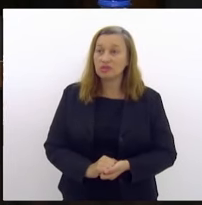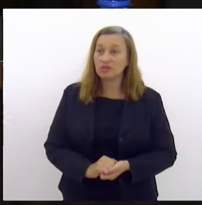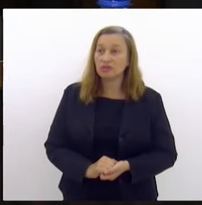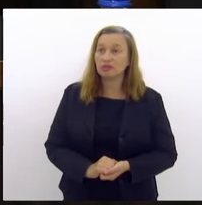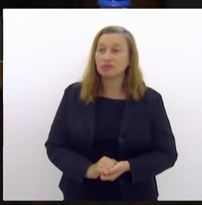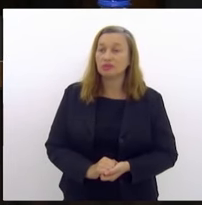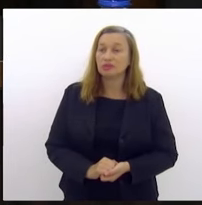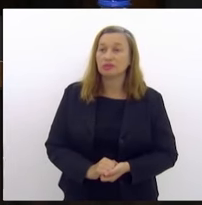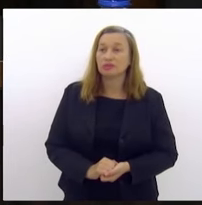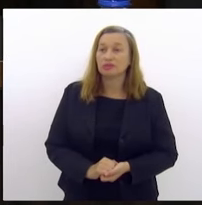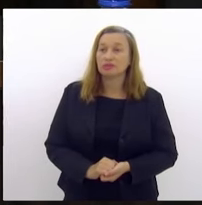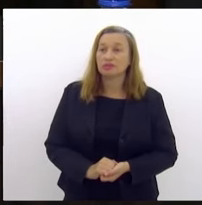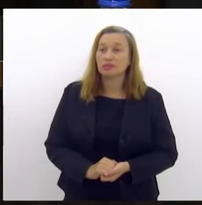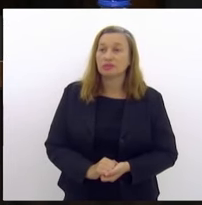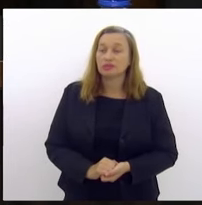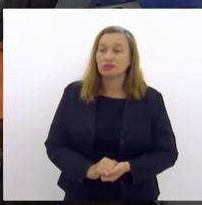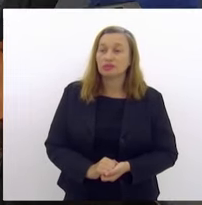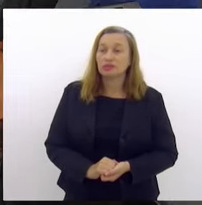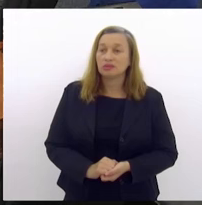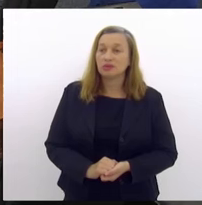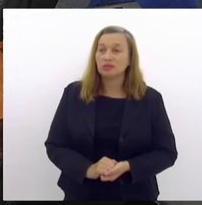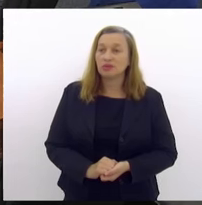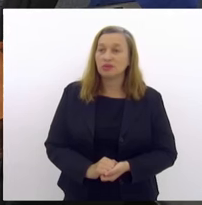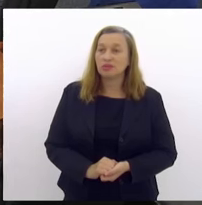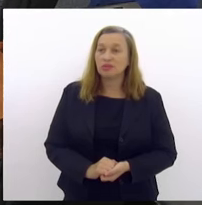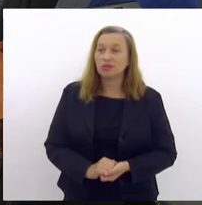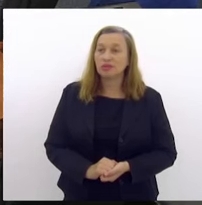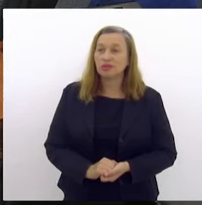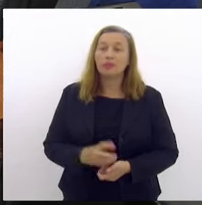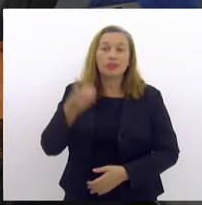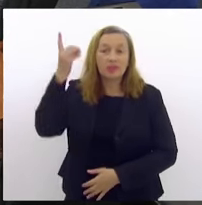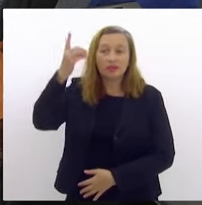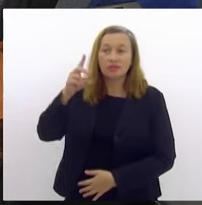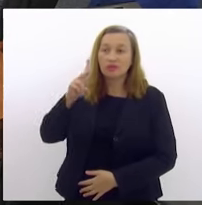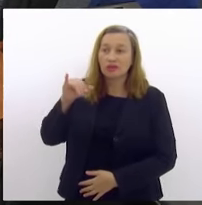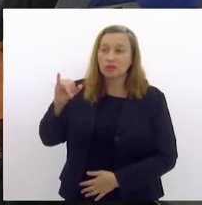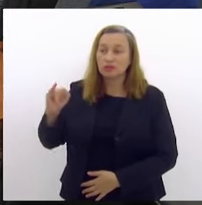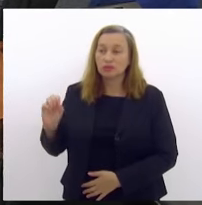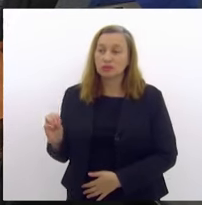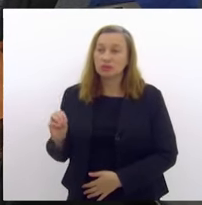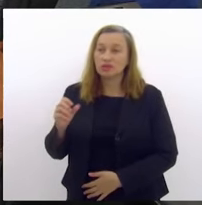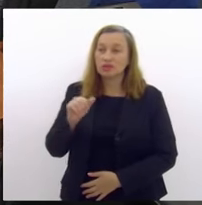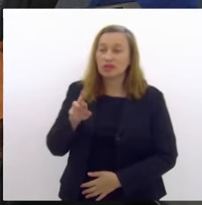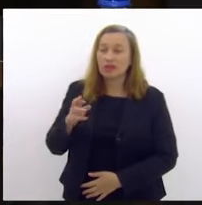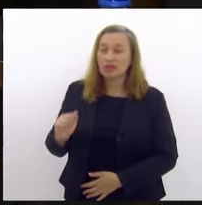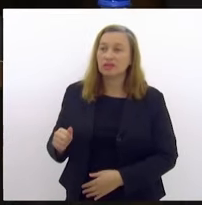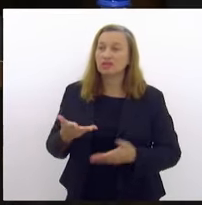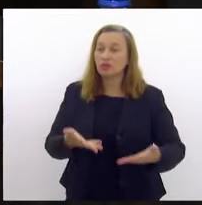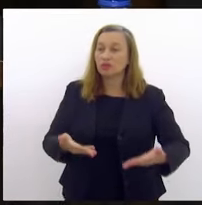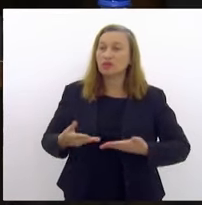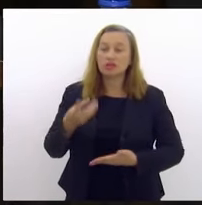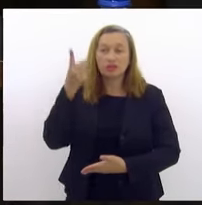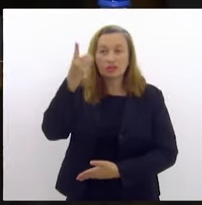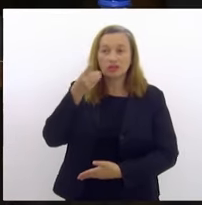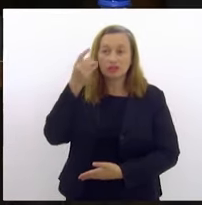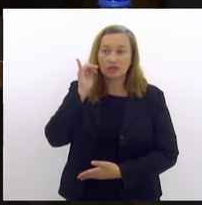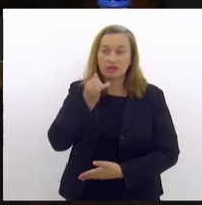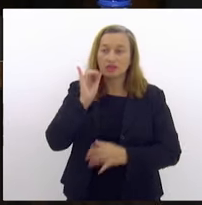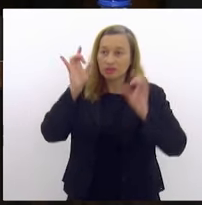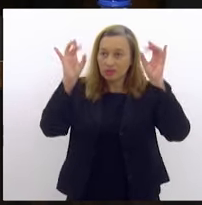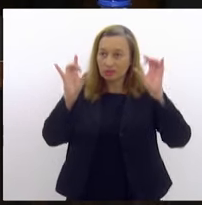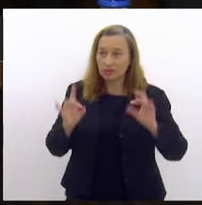Deputado Val Ceasa. A presidência designa a relatoria especial o